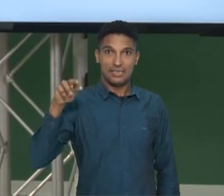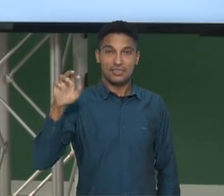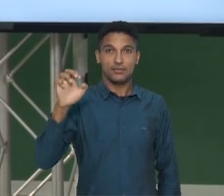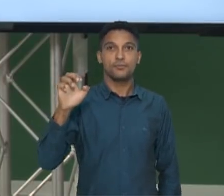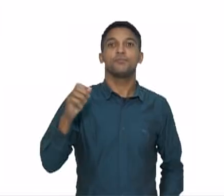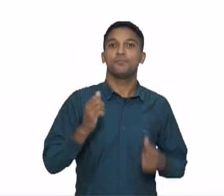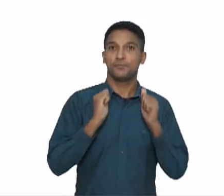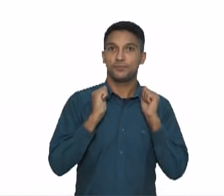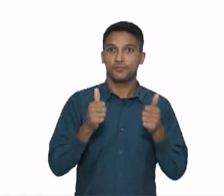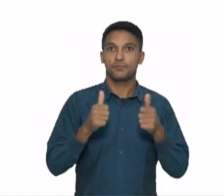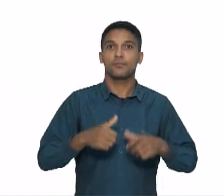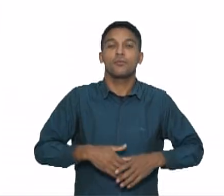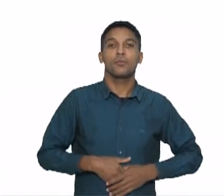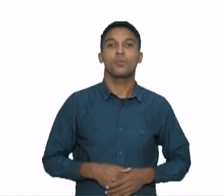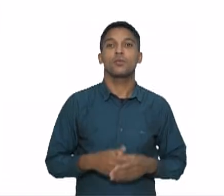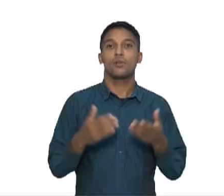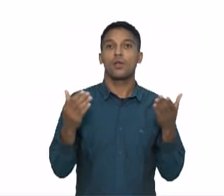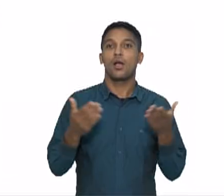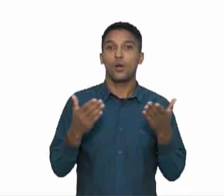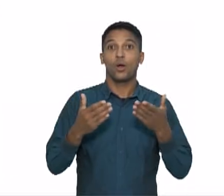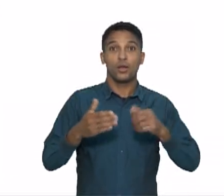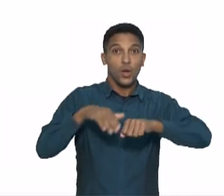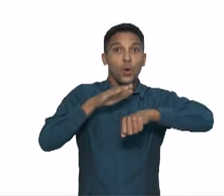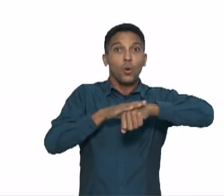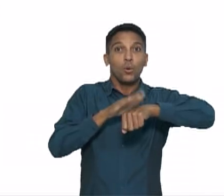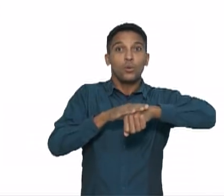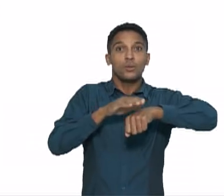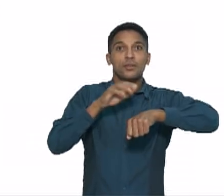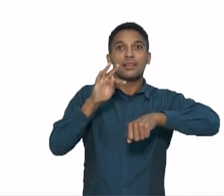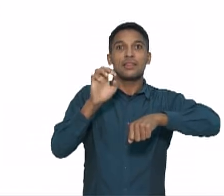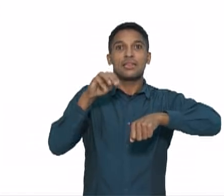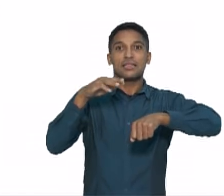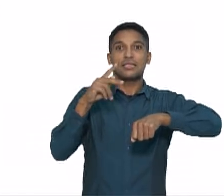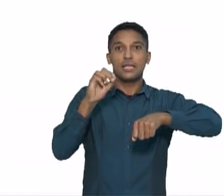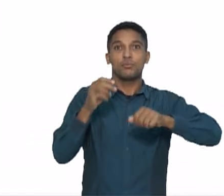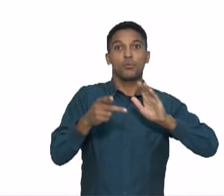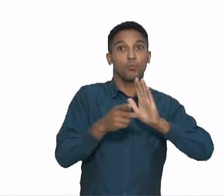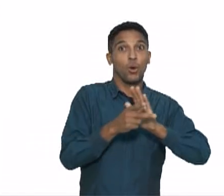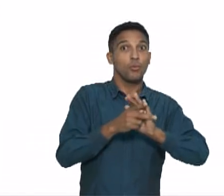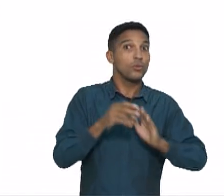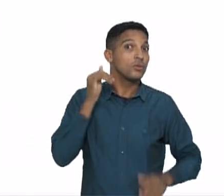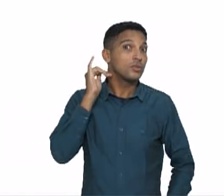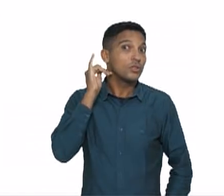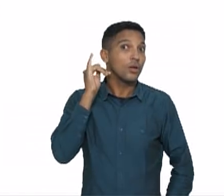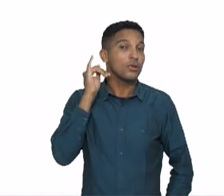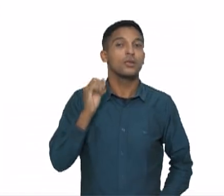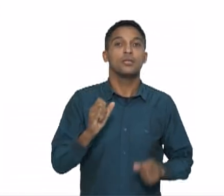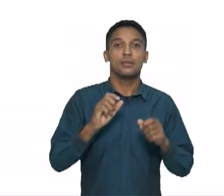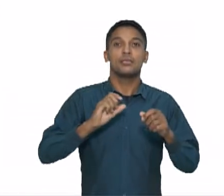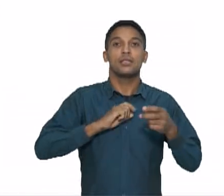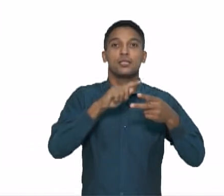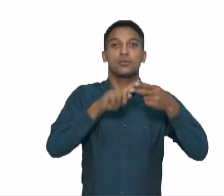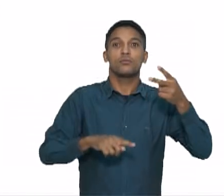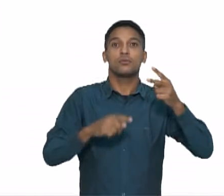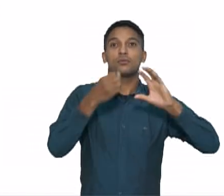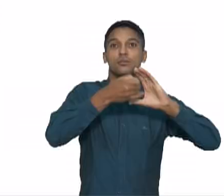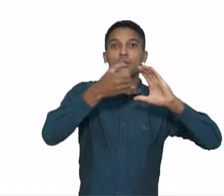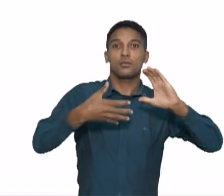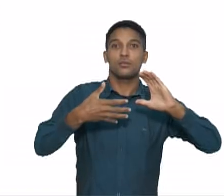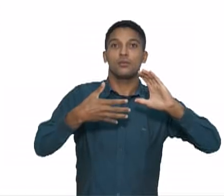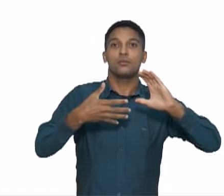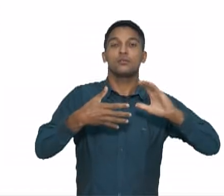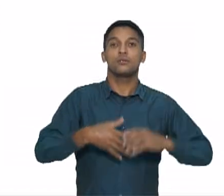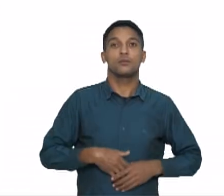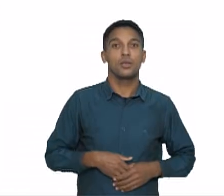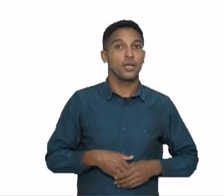conceitos. Com relação ao tempo presente no conto, pode ser caracterizado de duas formas. Época em que a